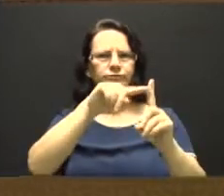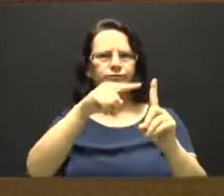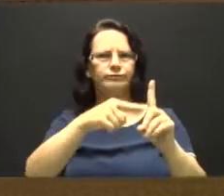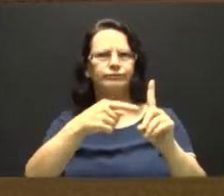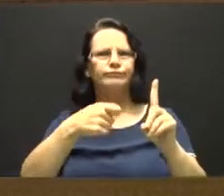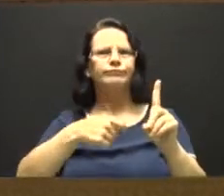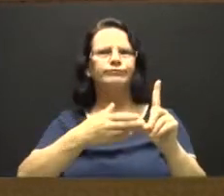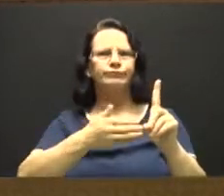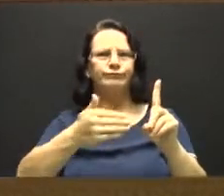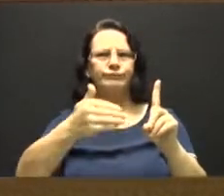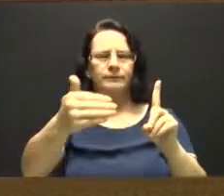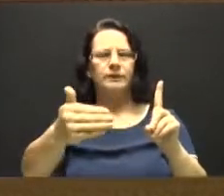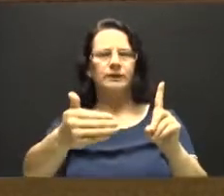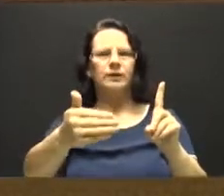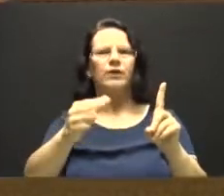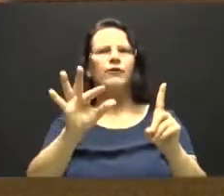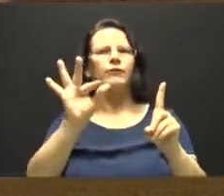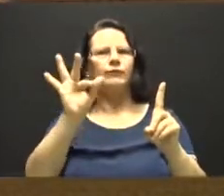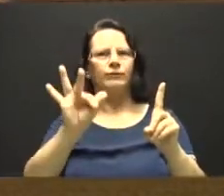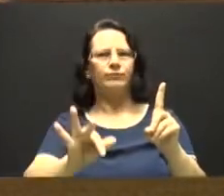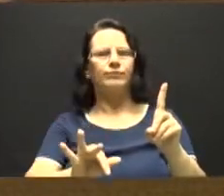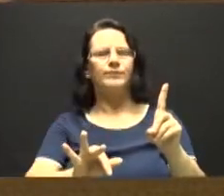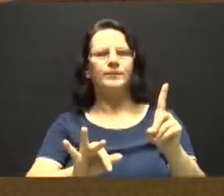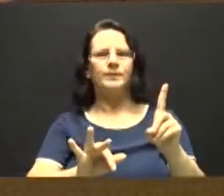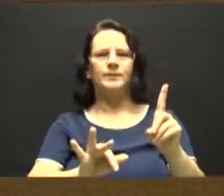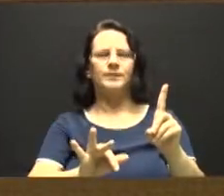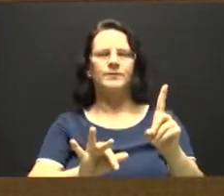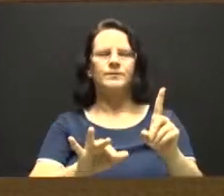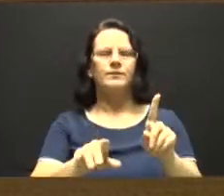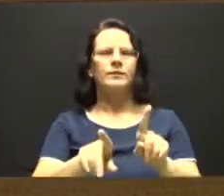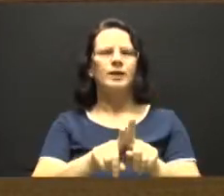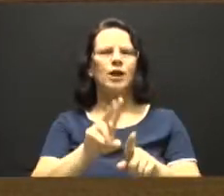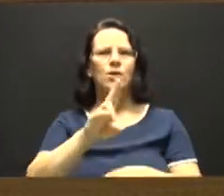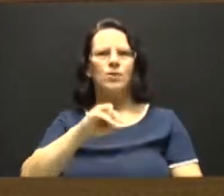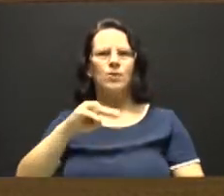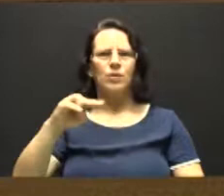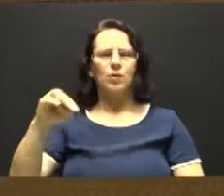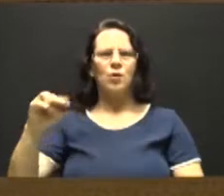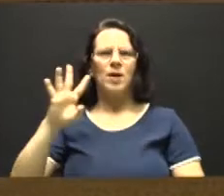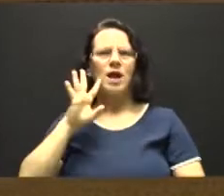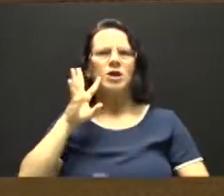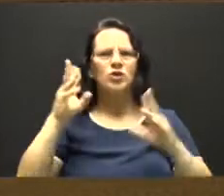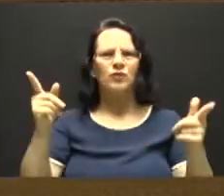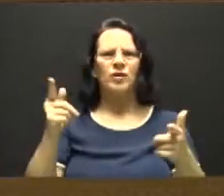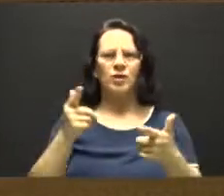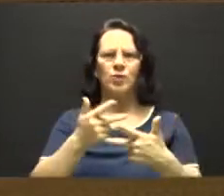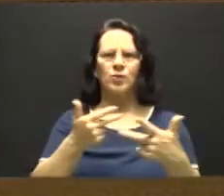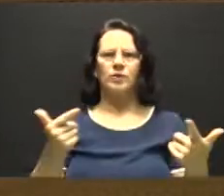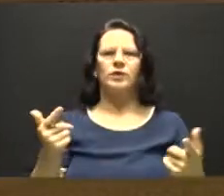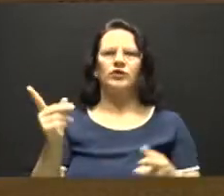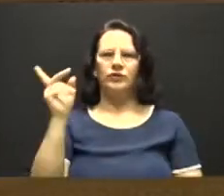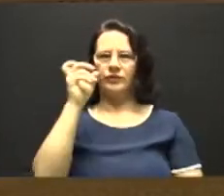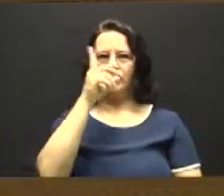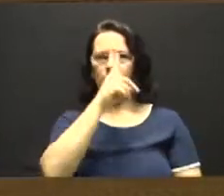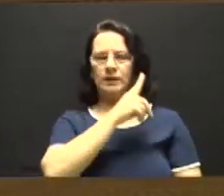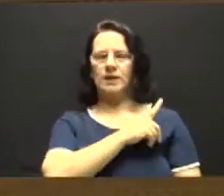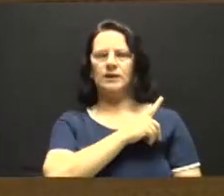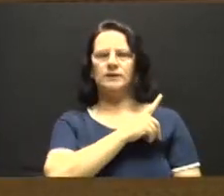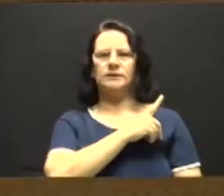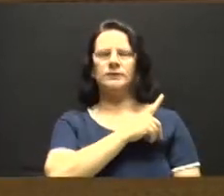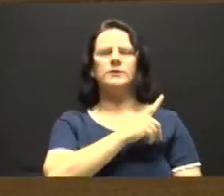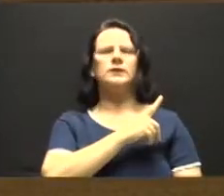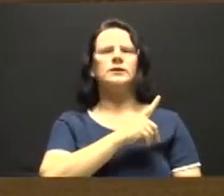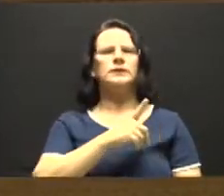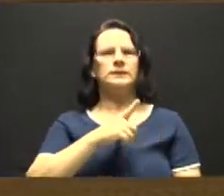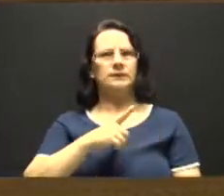é fim em si mesmo e nunca o meio para resolver outras dificuldades se cai esta